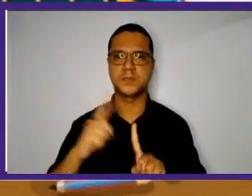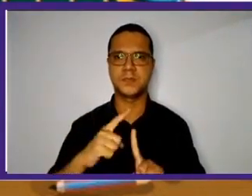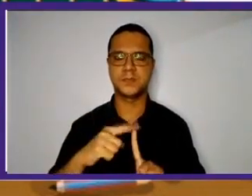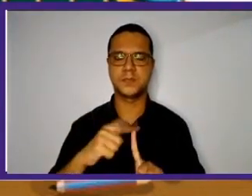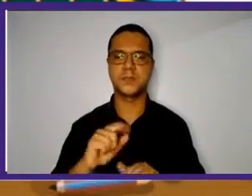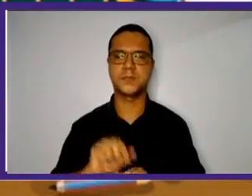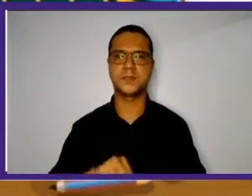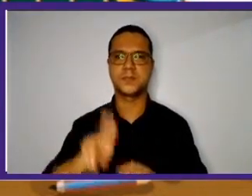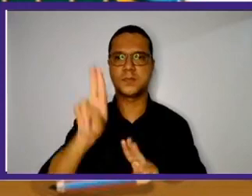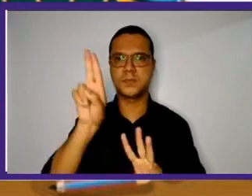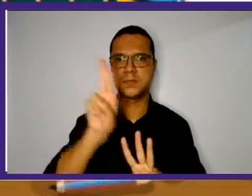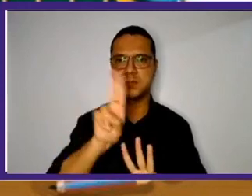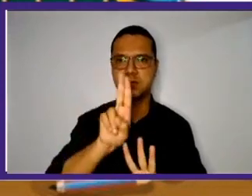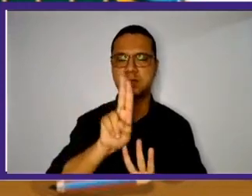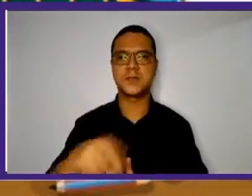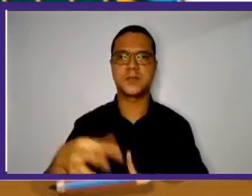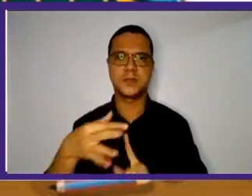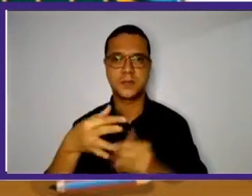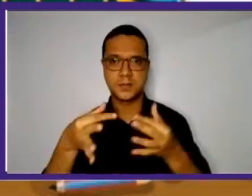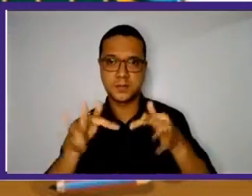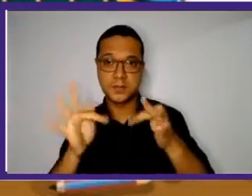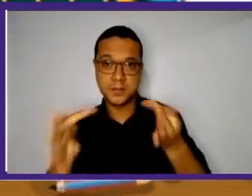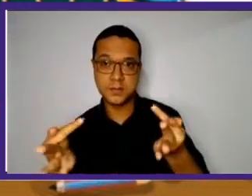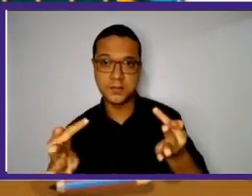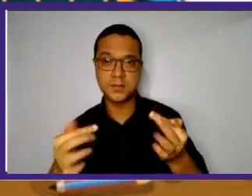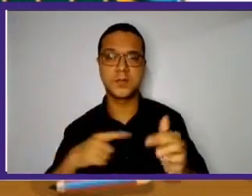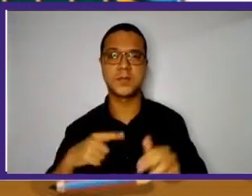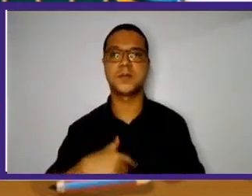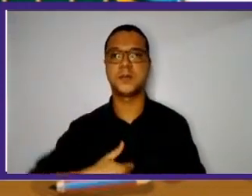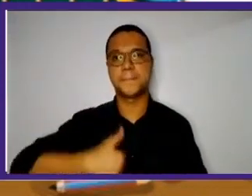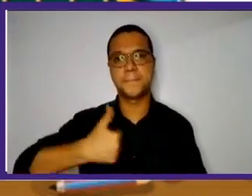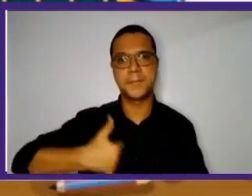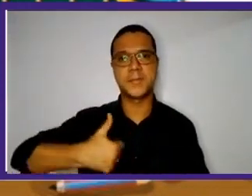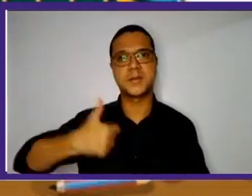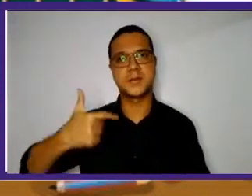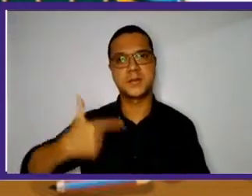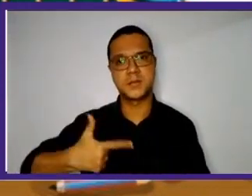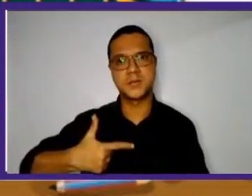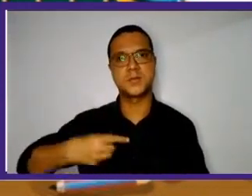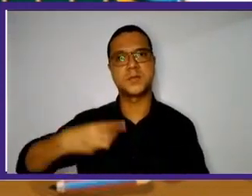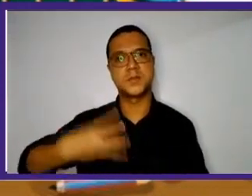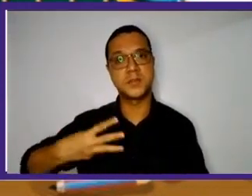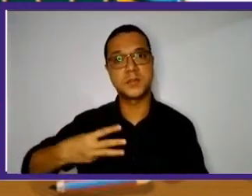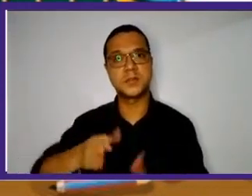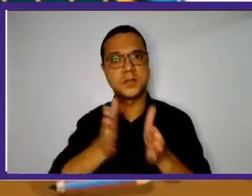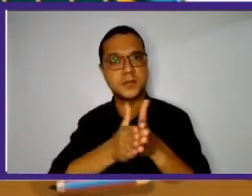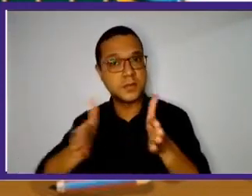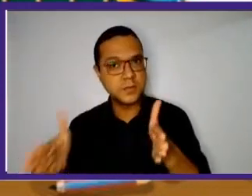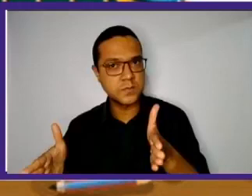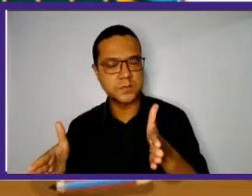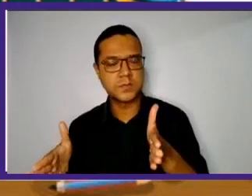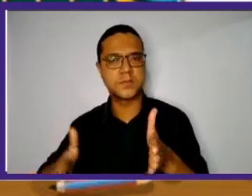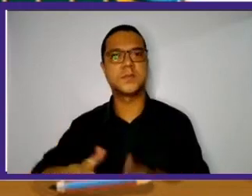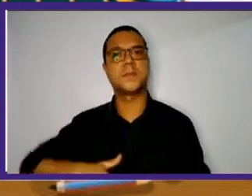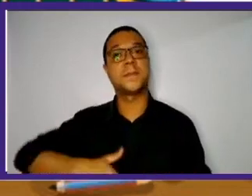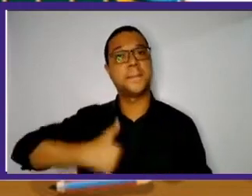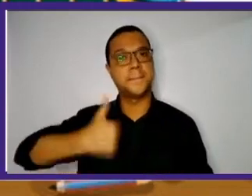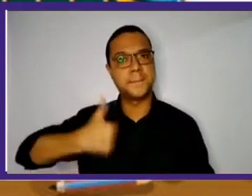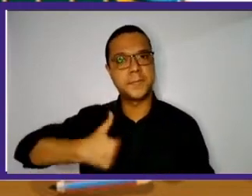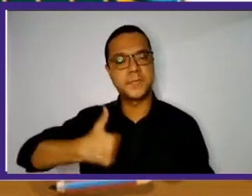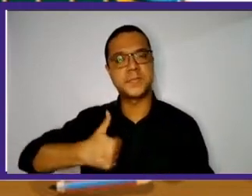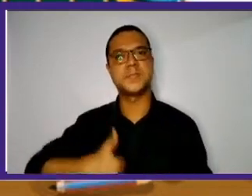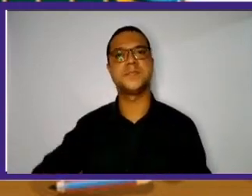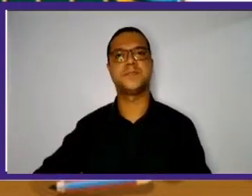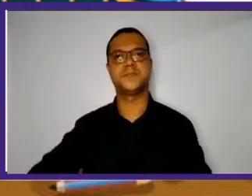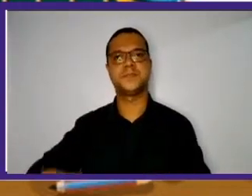A classe das unidades simples tem a primeira, segunda e terceira ordem. A primeira